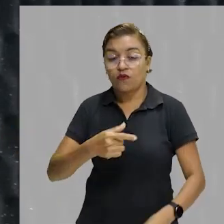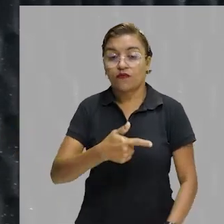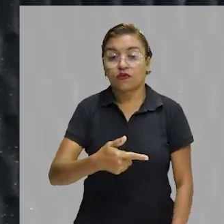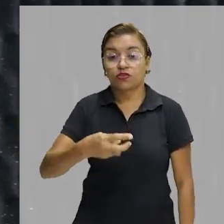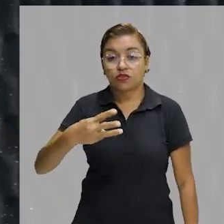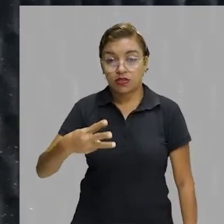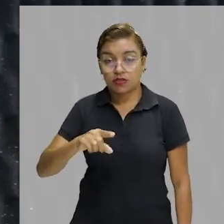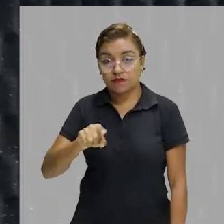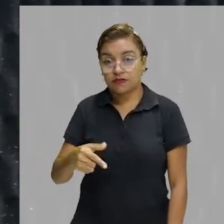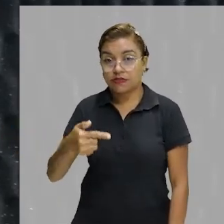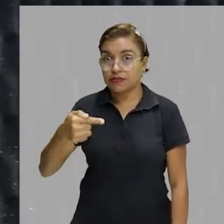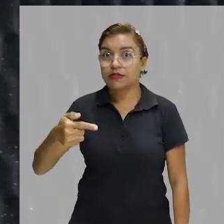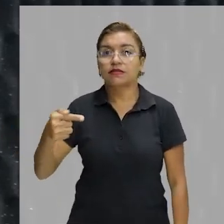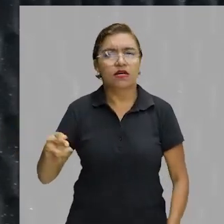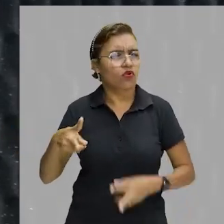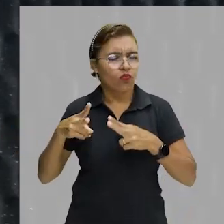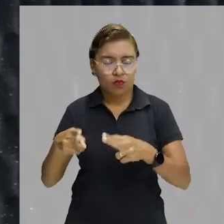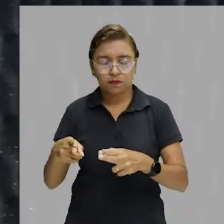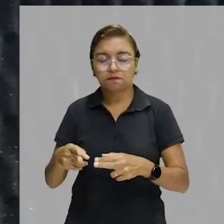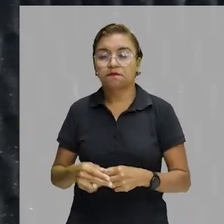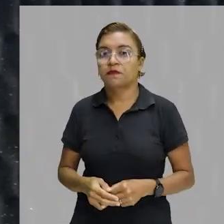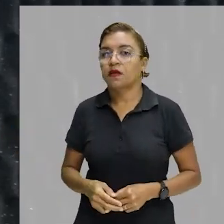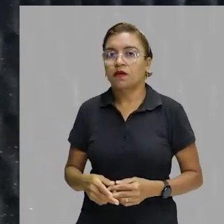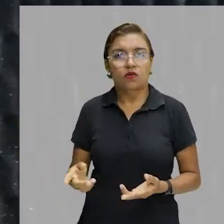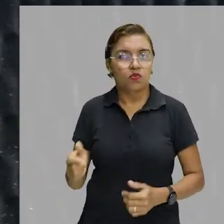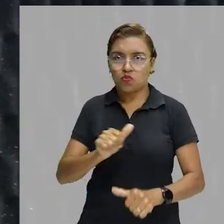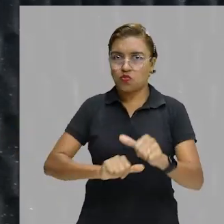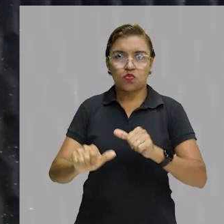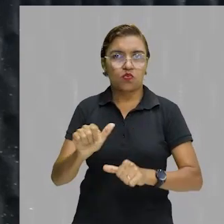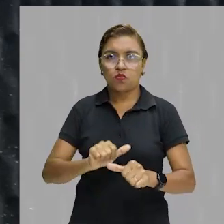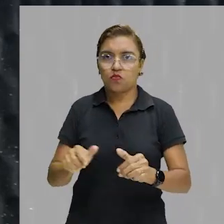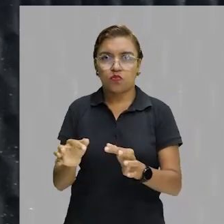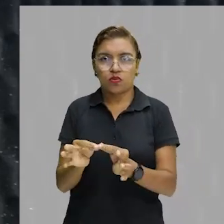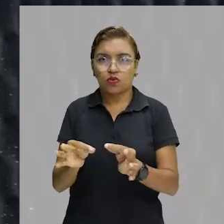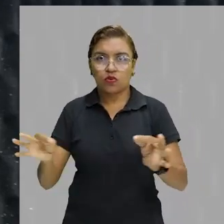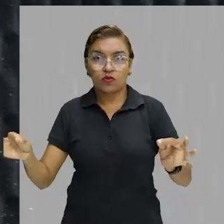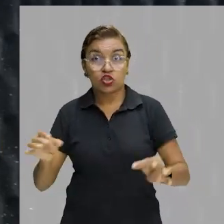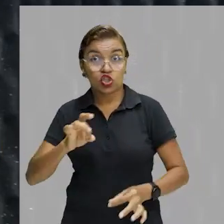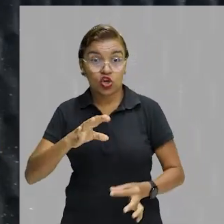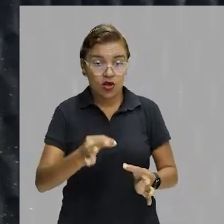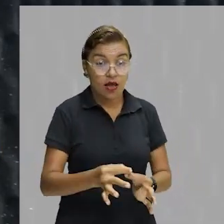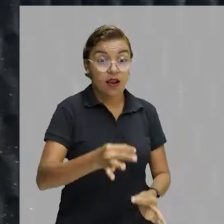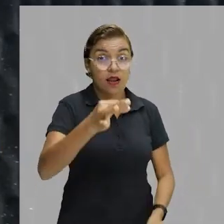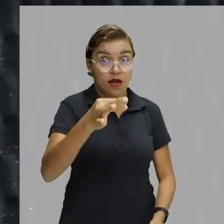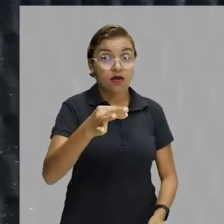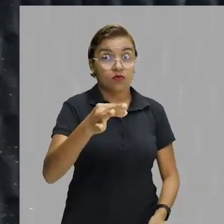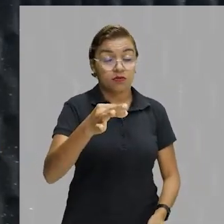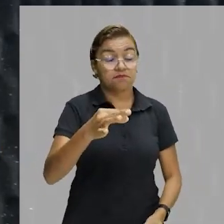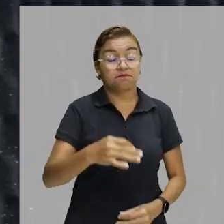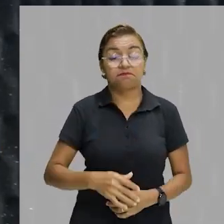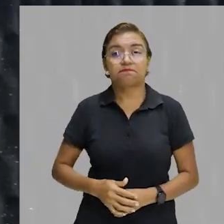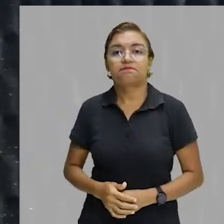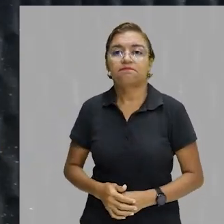23,77. Os mesmos 23,77. Não altera o comprimento, apenas o quê? A largura.